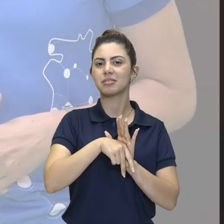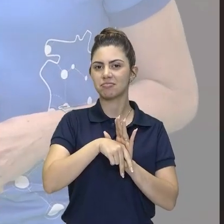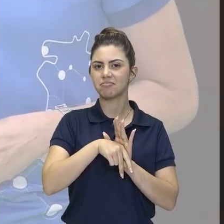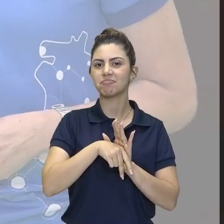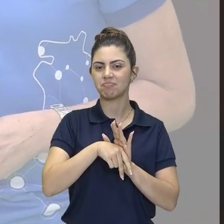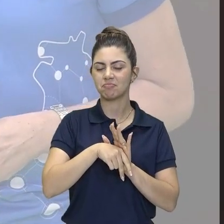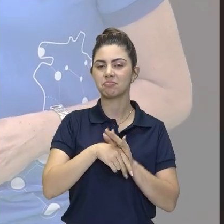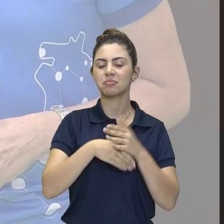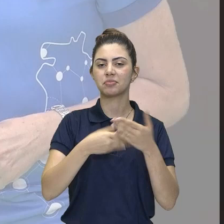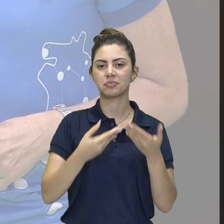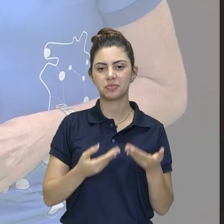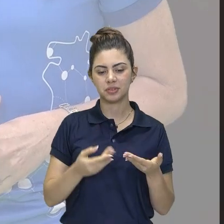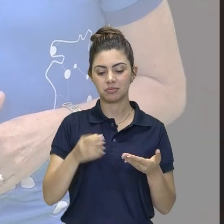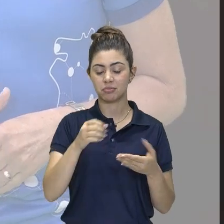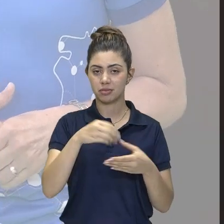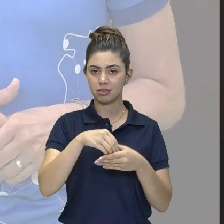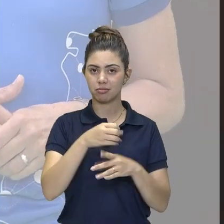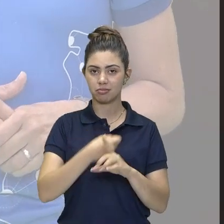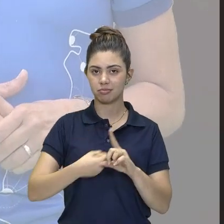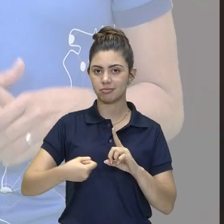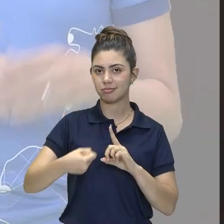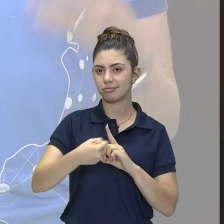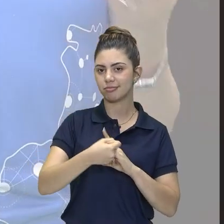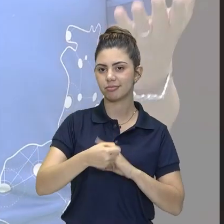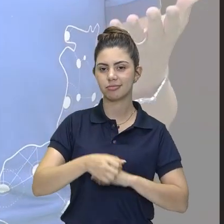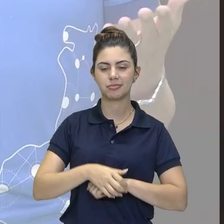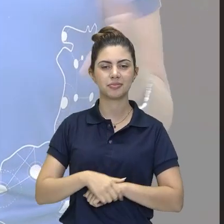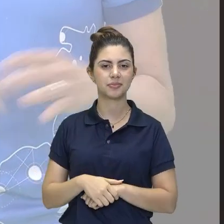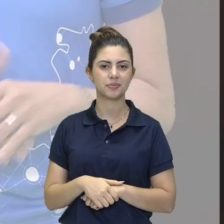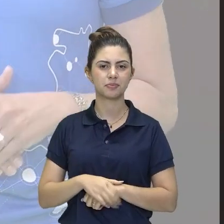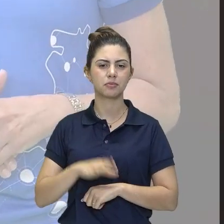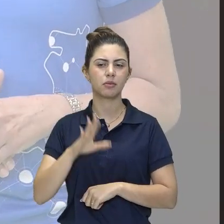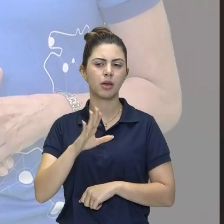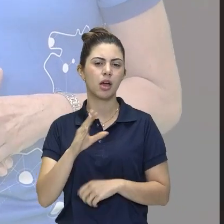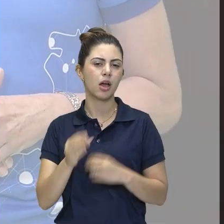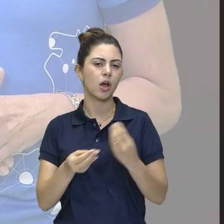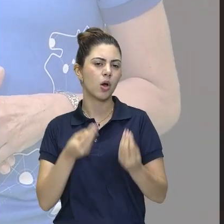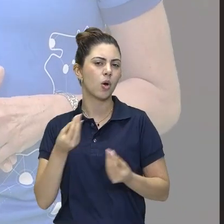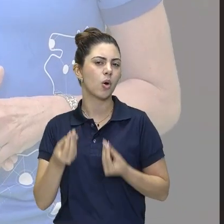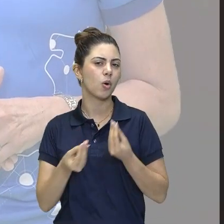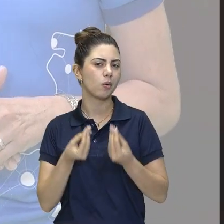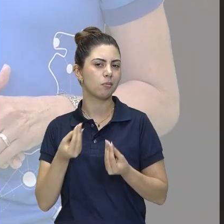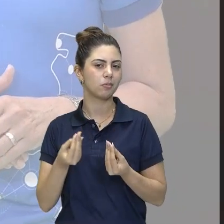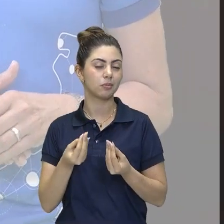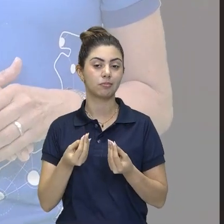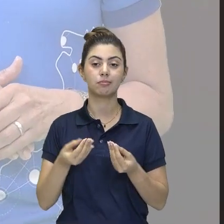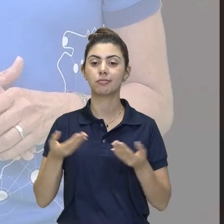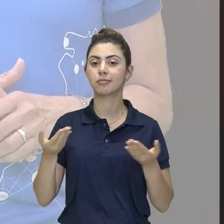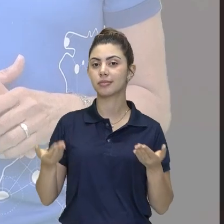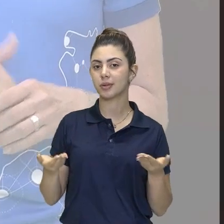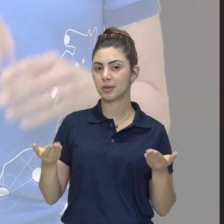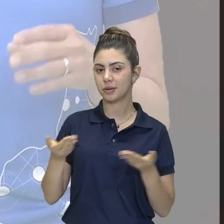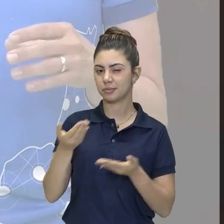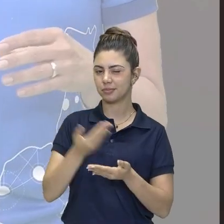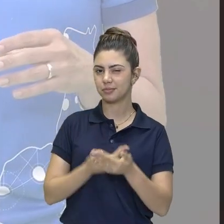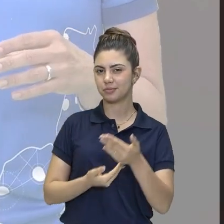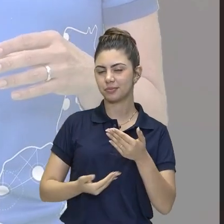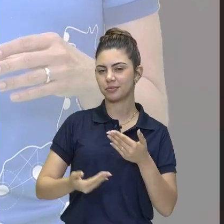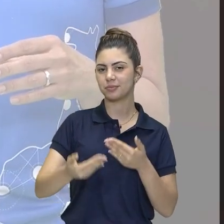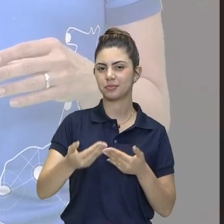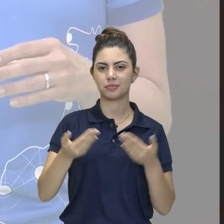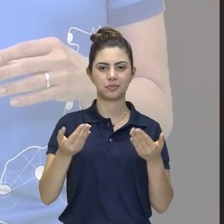pertencimento a um meio social. E como que nós podemos fazer isso? Vamos aí continuar